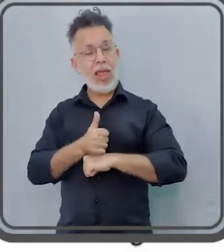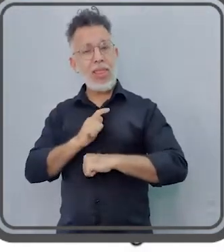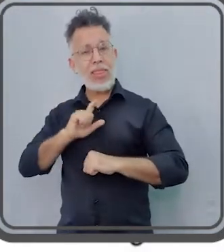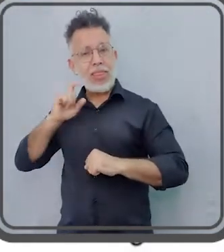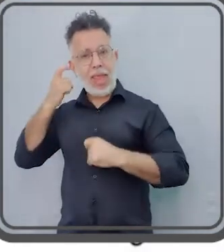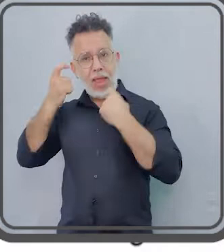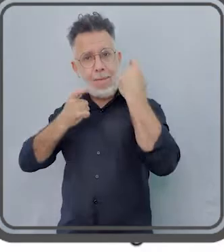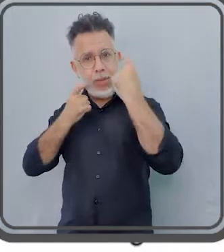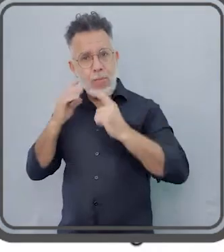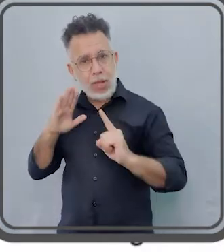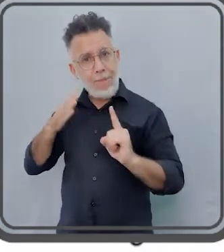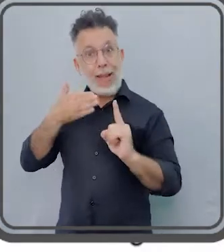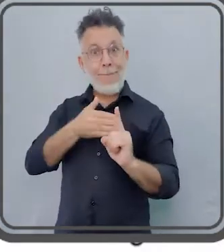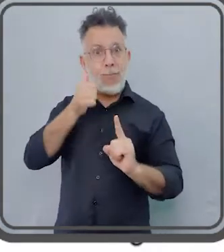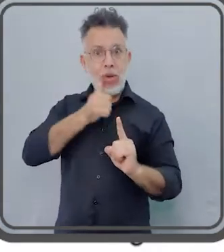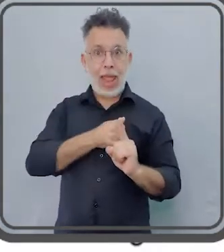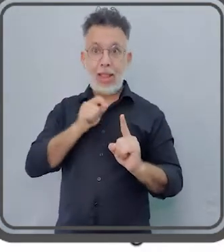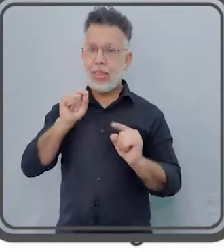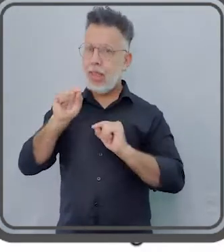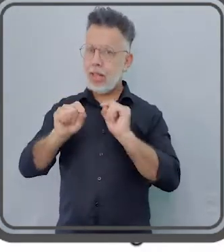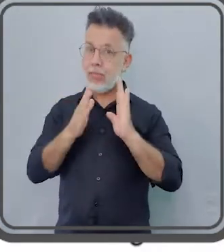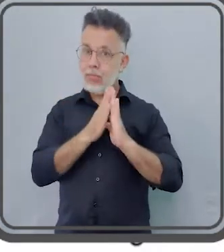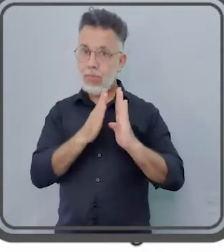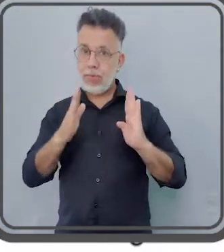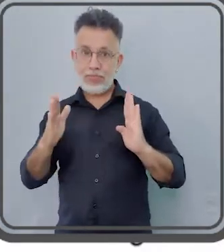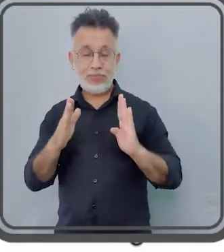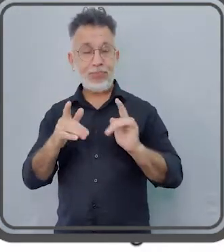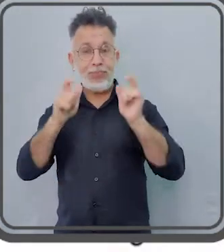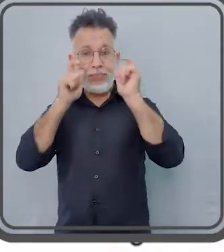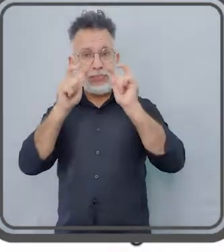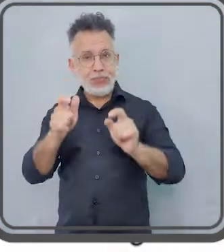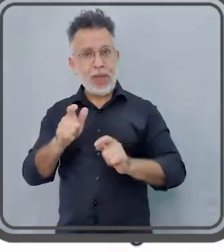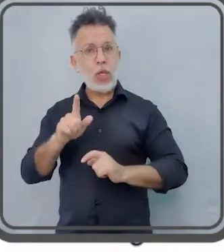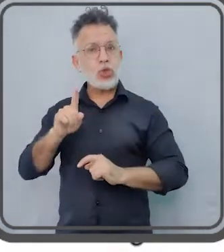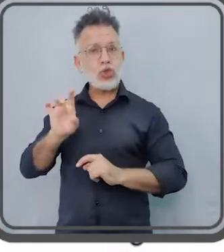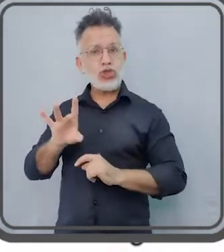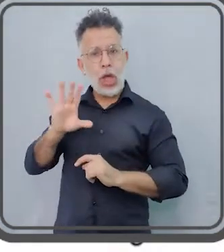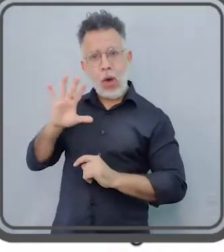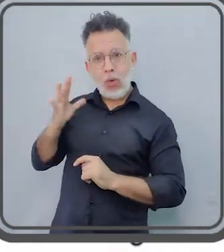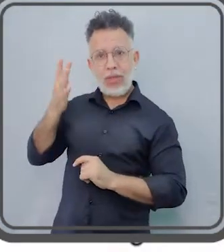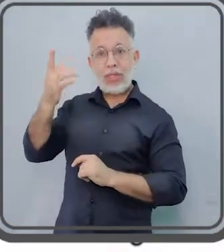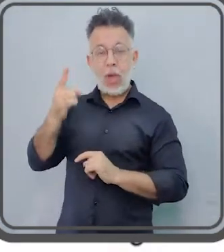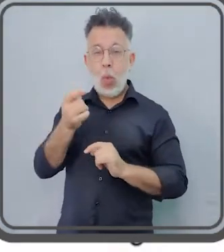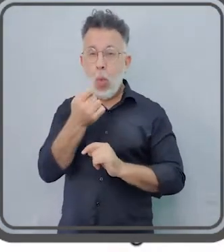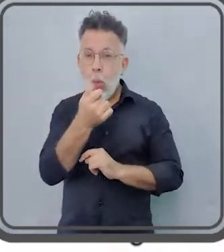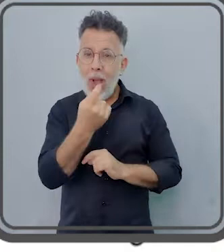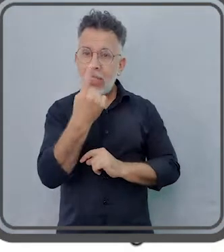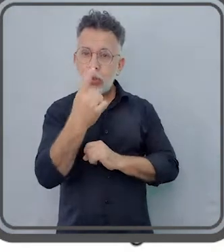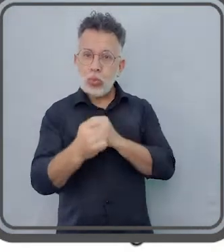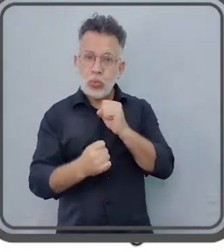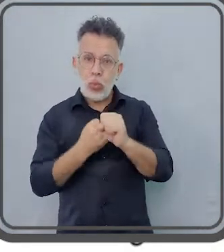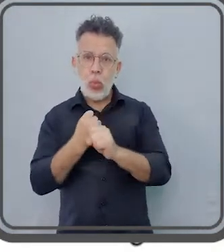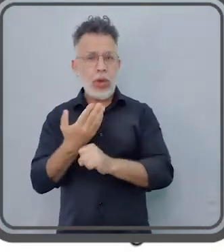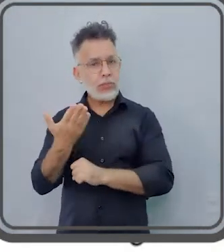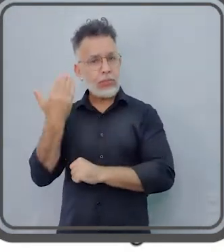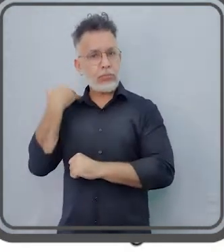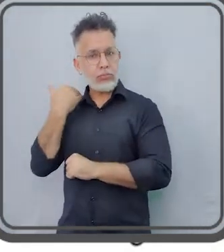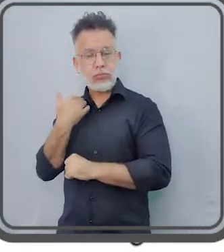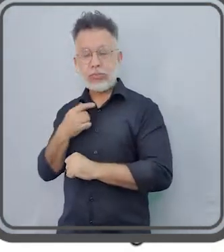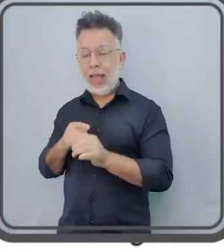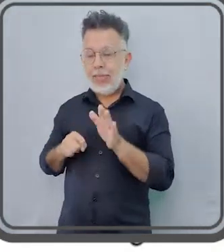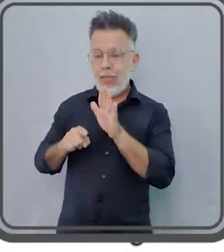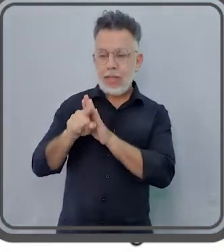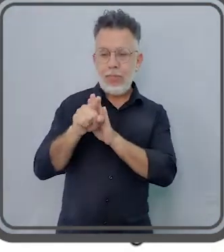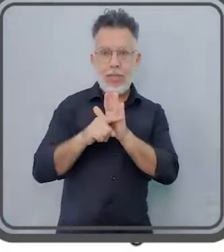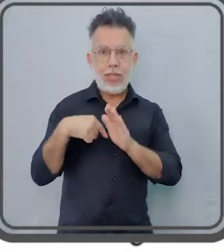tenham esse olhar para a mulher, né, durante esse momento. E o mais interessante é que isso tudo só aconteceu porque quase um ano atrás, durante as pesquisas